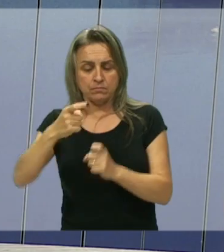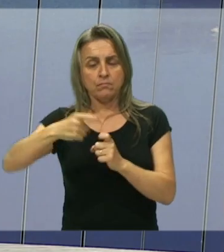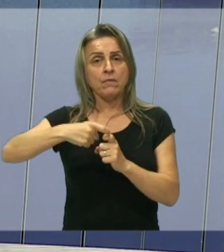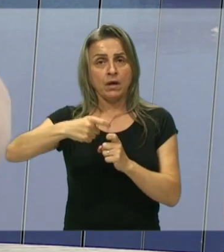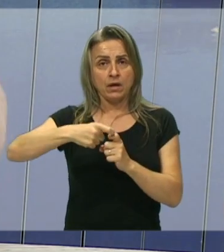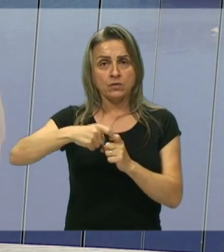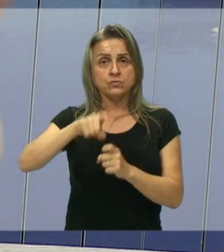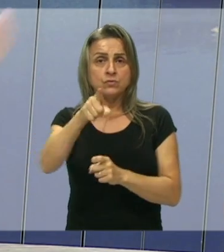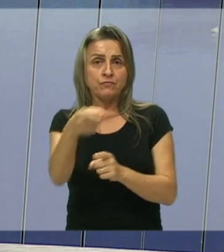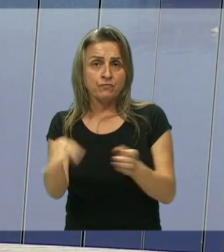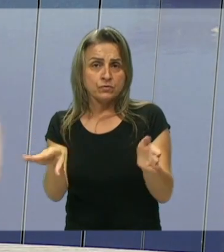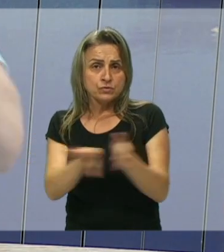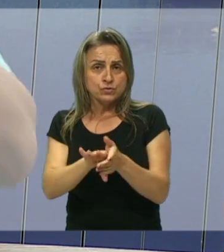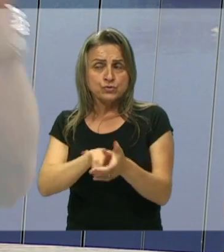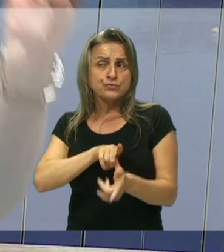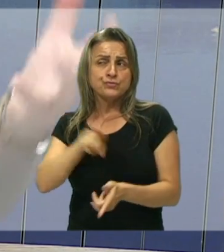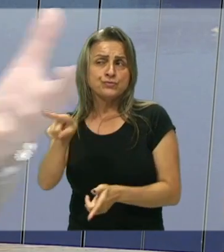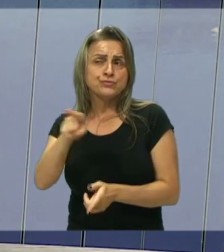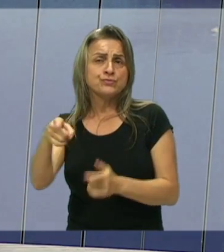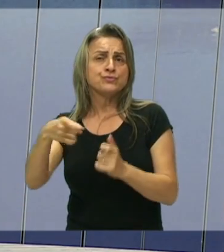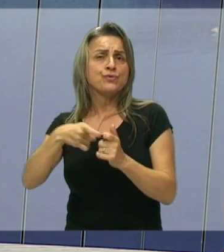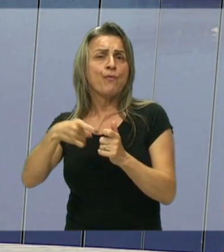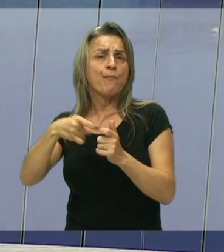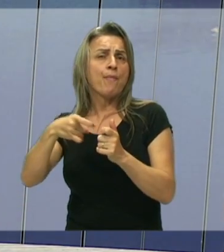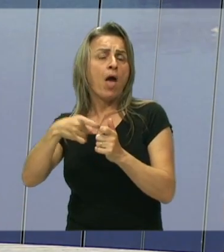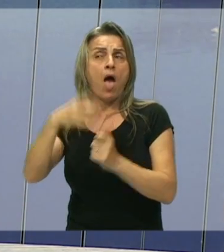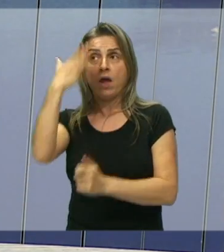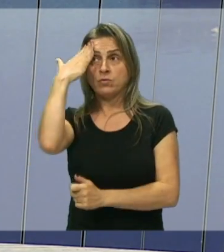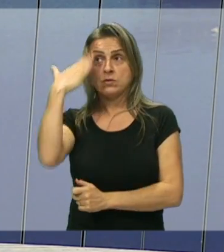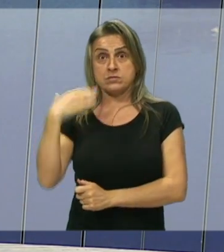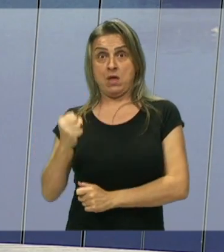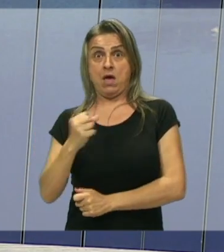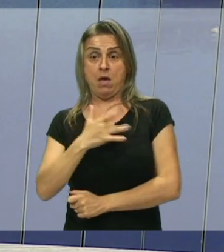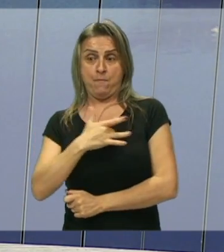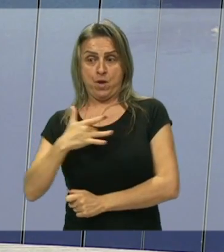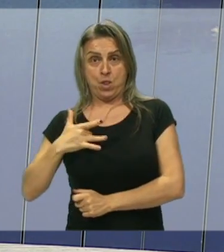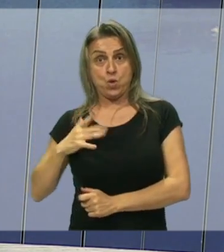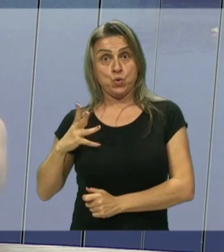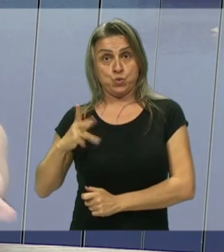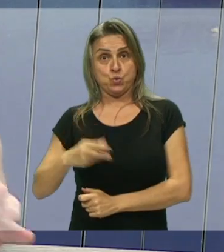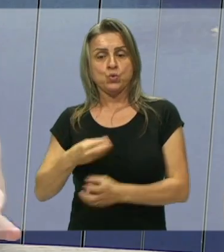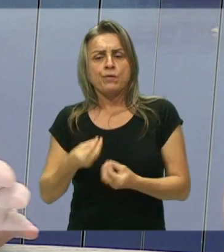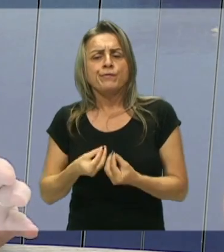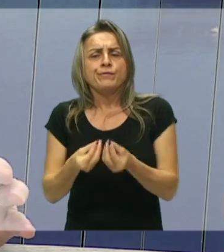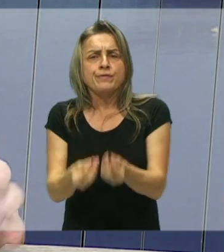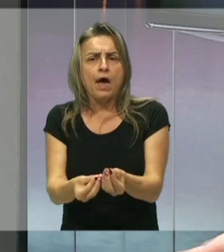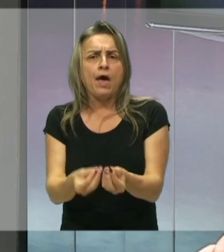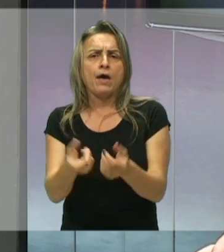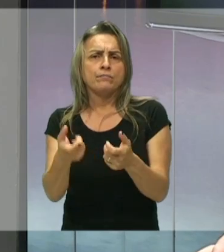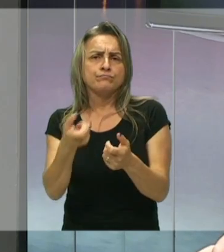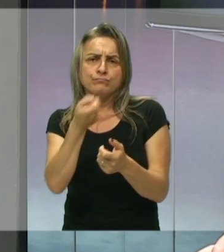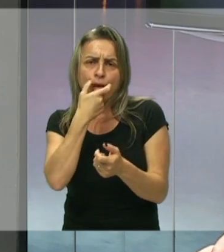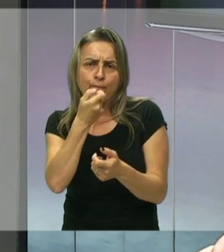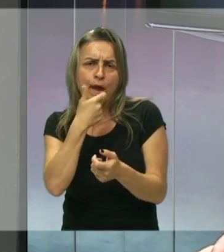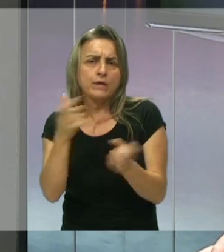lá e ele, o médico, dono de todo aquele saber da saúde, e te dá uma receita e acabou.